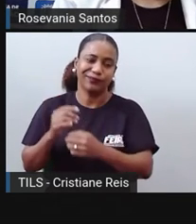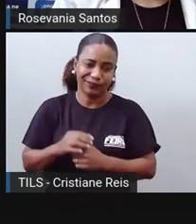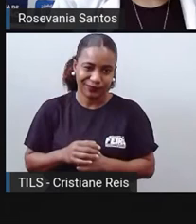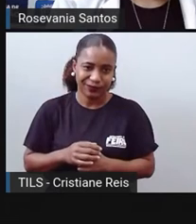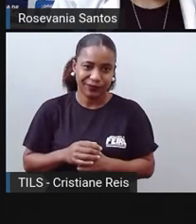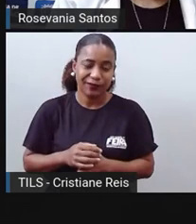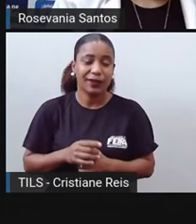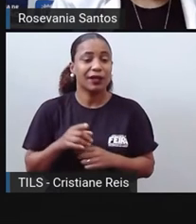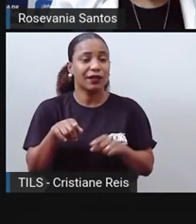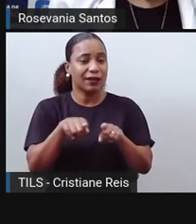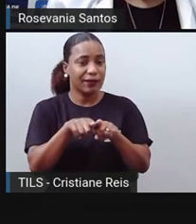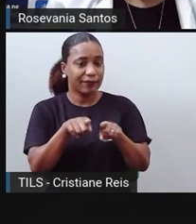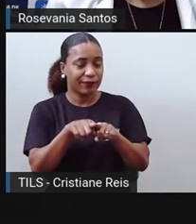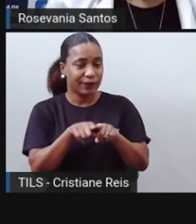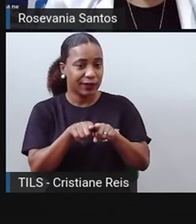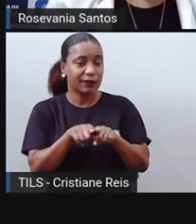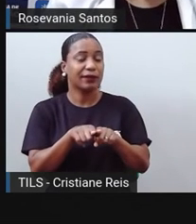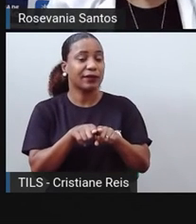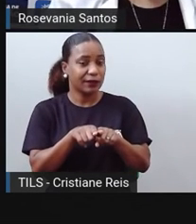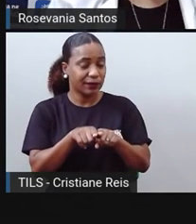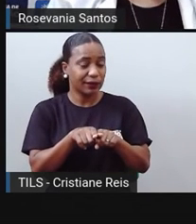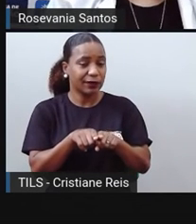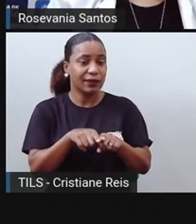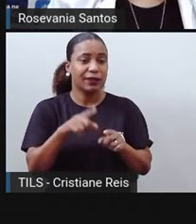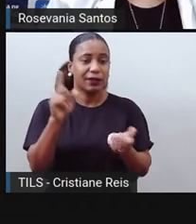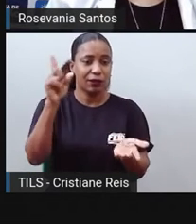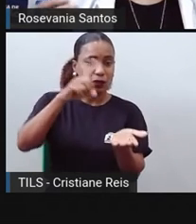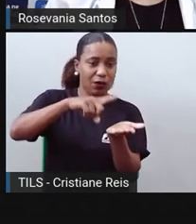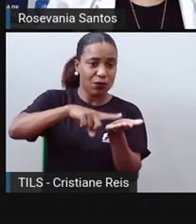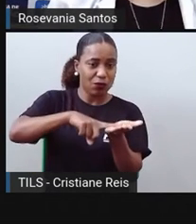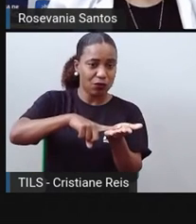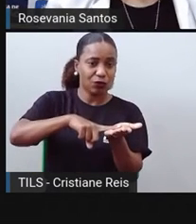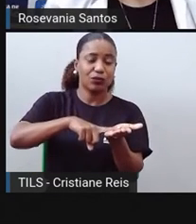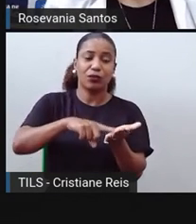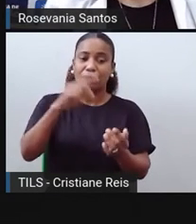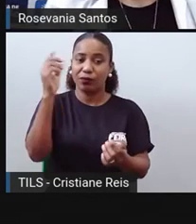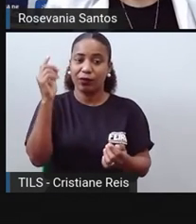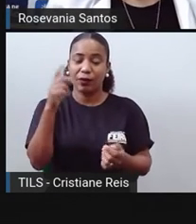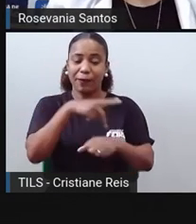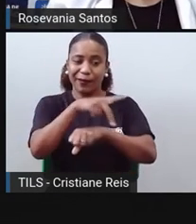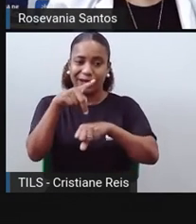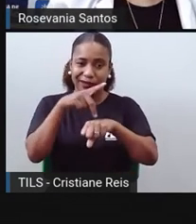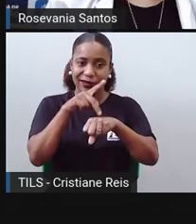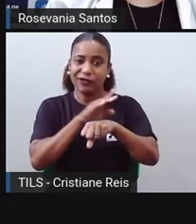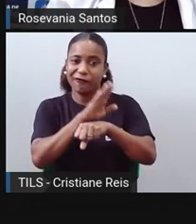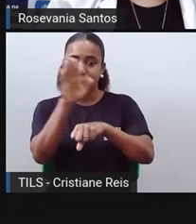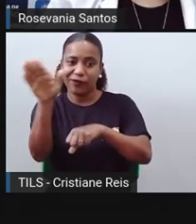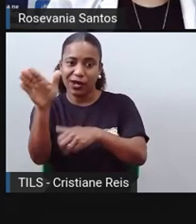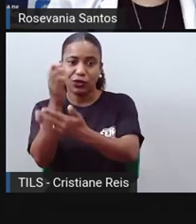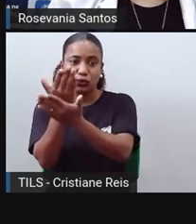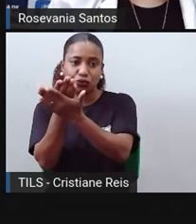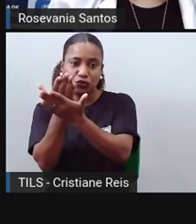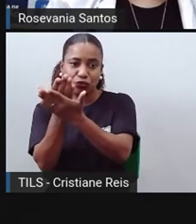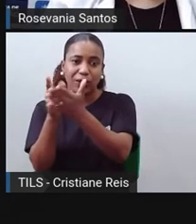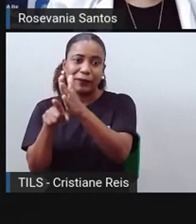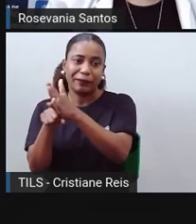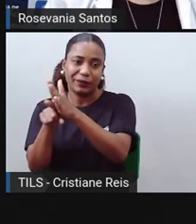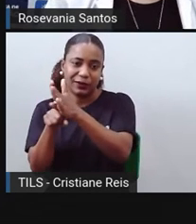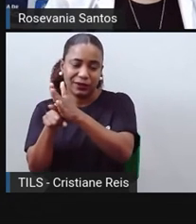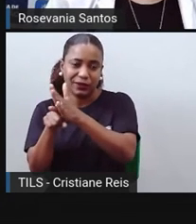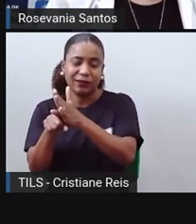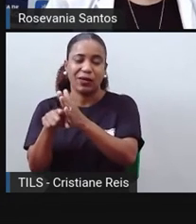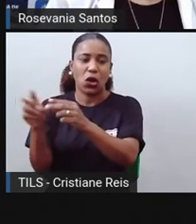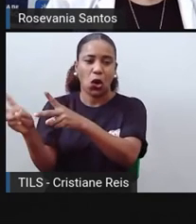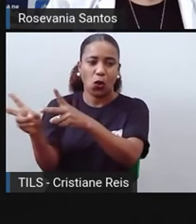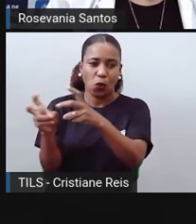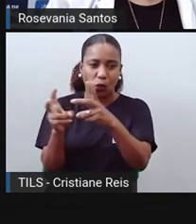um acordo lá que eles não podem explorar a Antártida, mas eles não deixam de estudar, né, a Antártida. E o Brasil tem essa base lá,